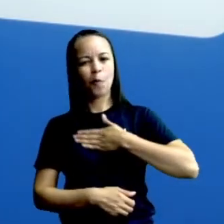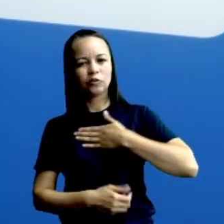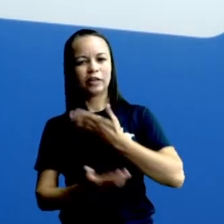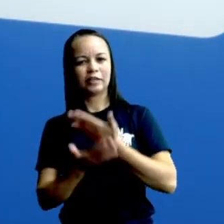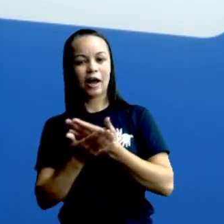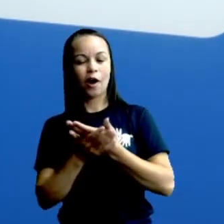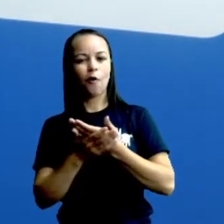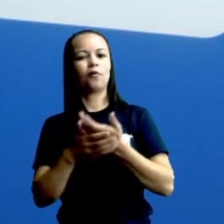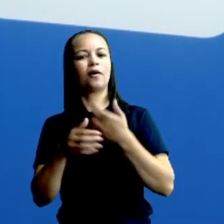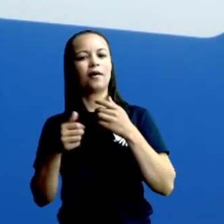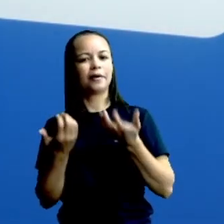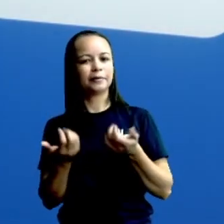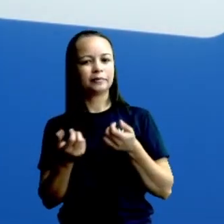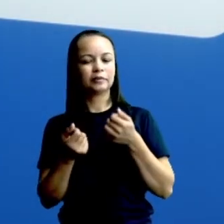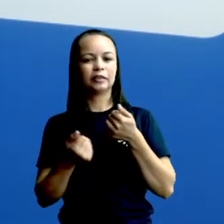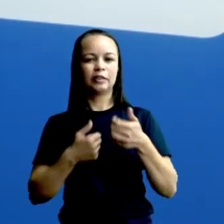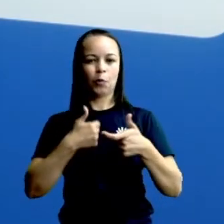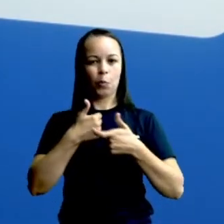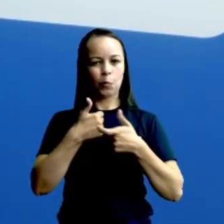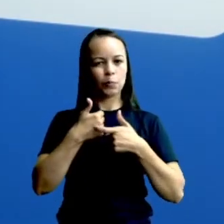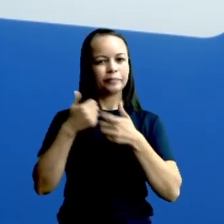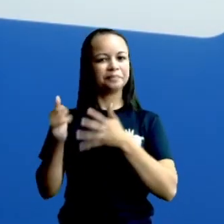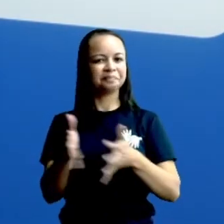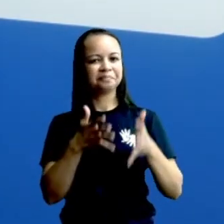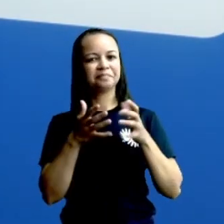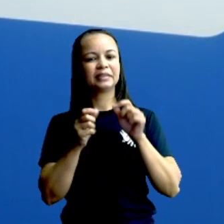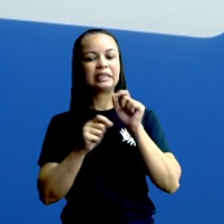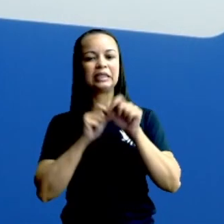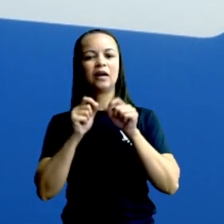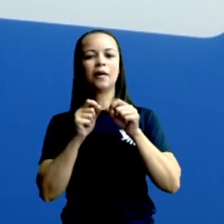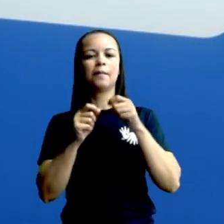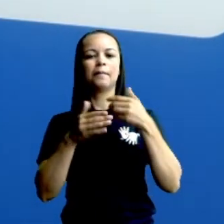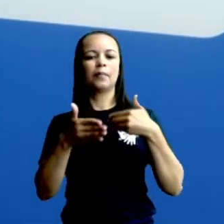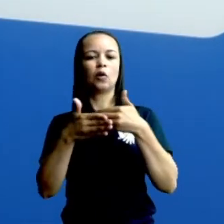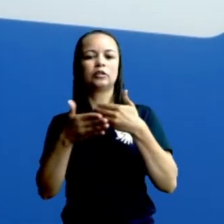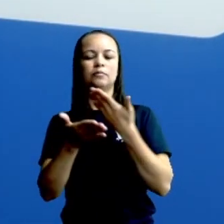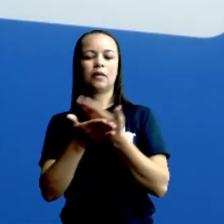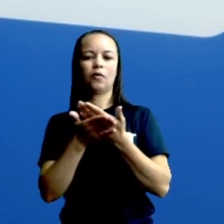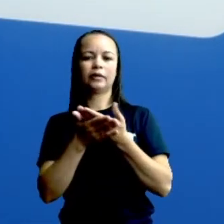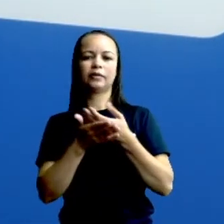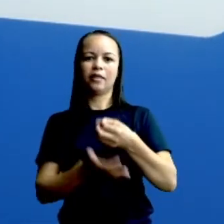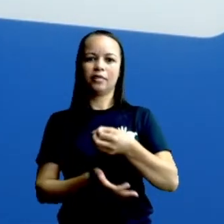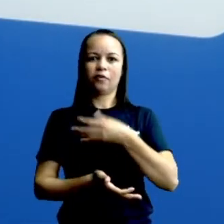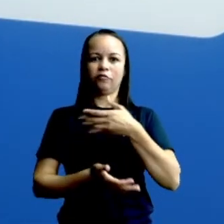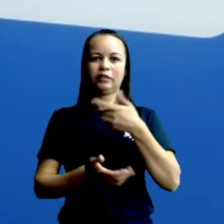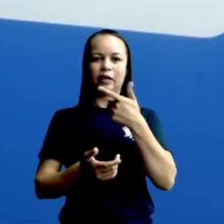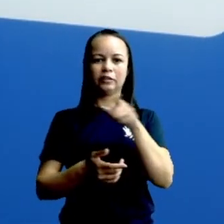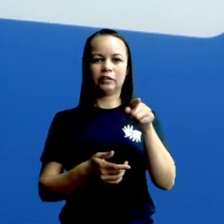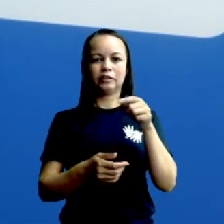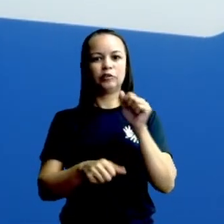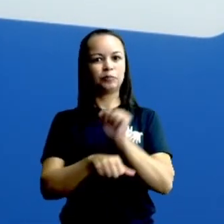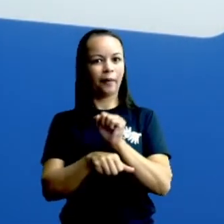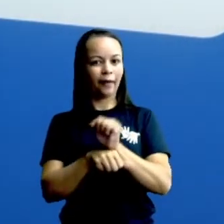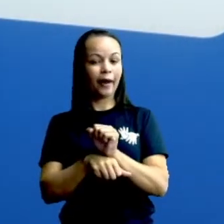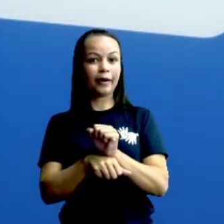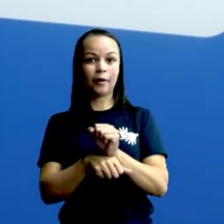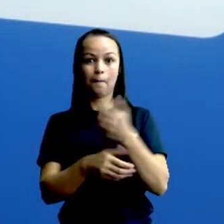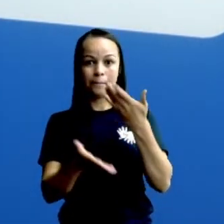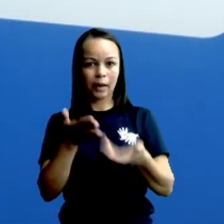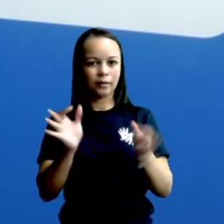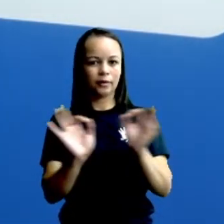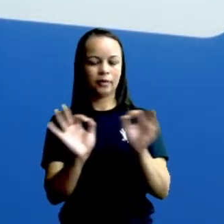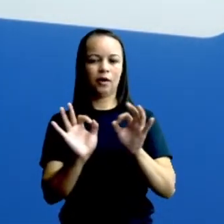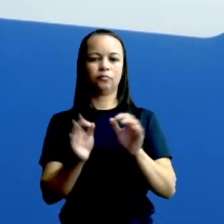curtido, tá bom? Próxima aula tenho novidades para vocês, então me aguardem, não vai perder. E ó, não